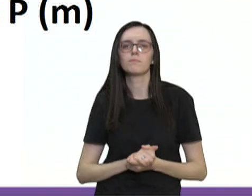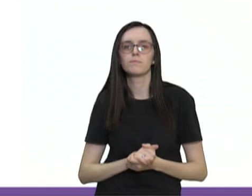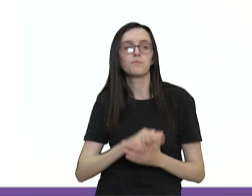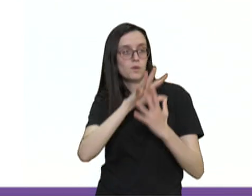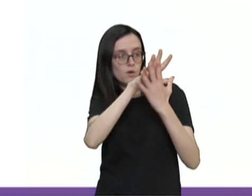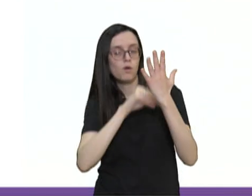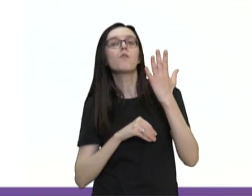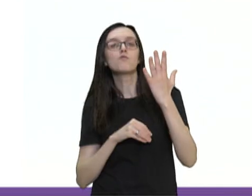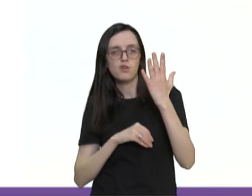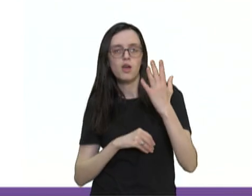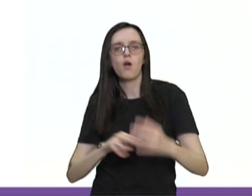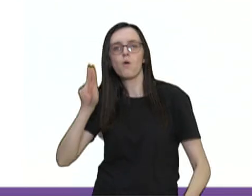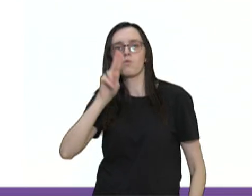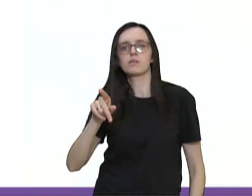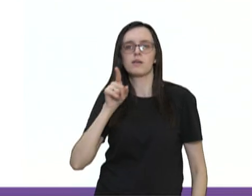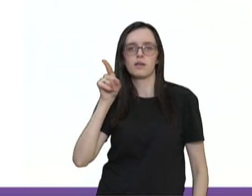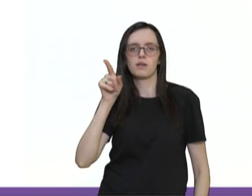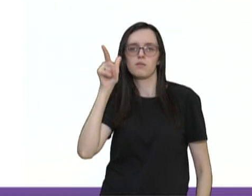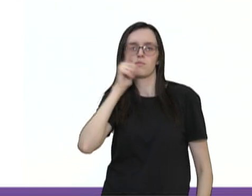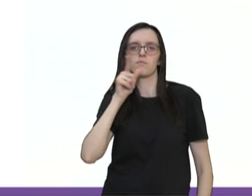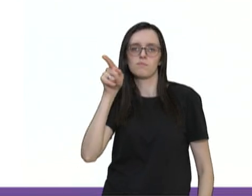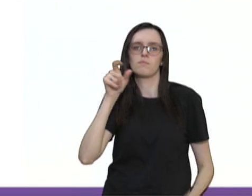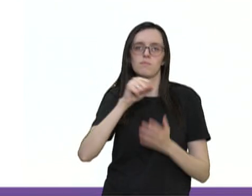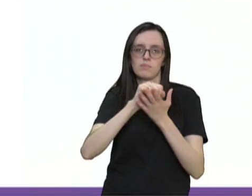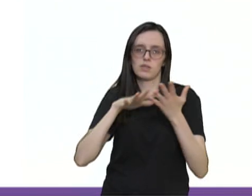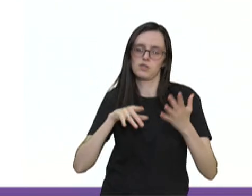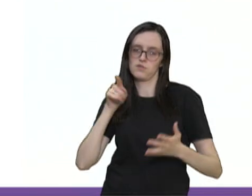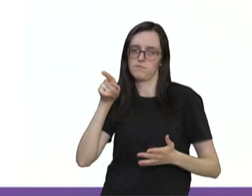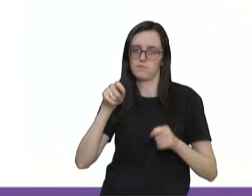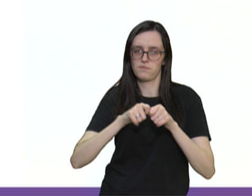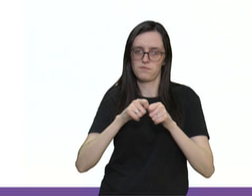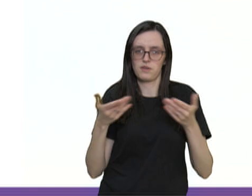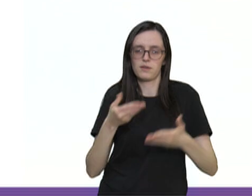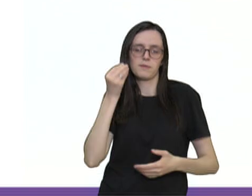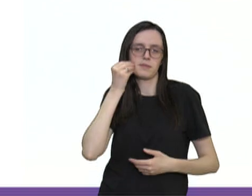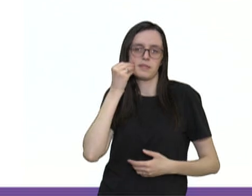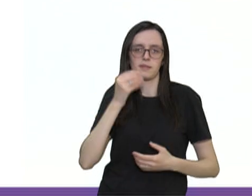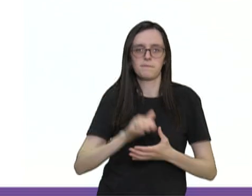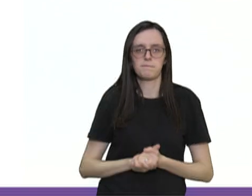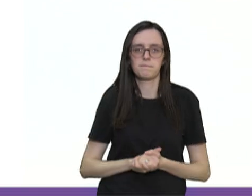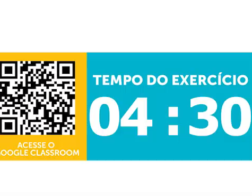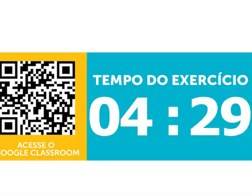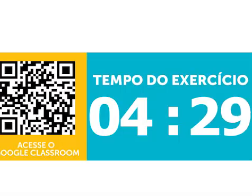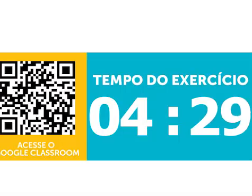Copiou, você vai usar esta fórmula nesse exercício para tentar fazer.